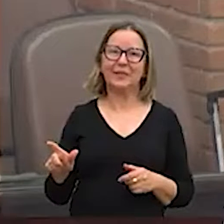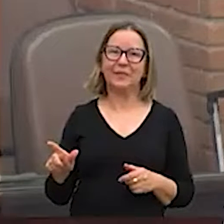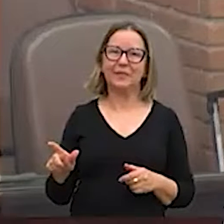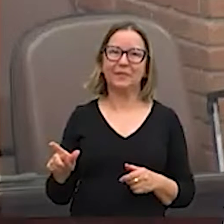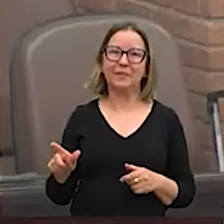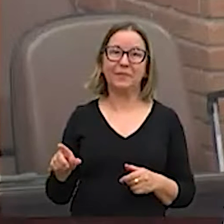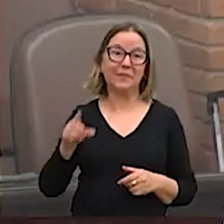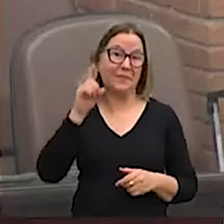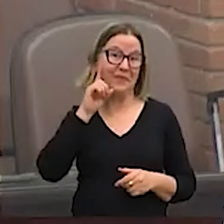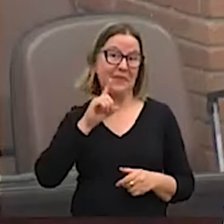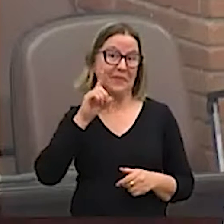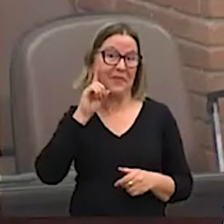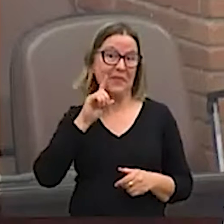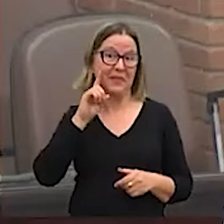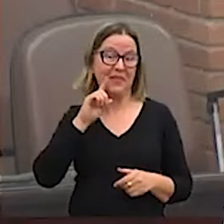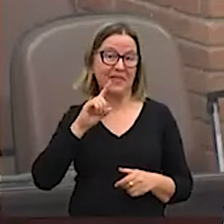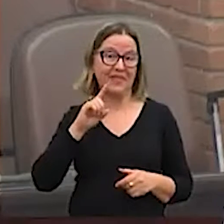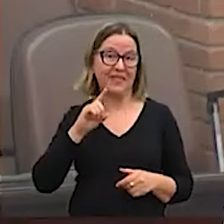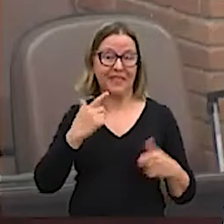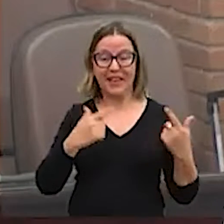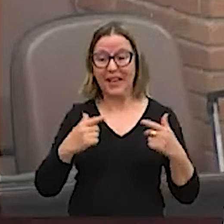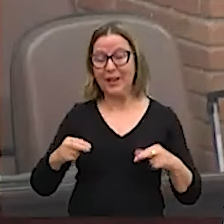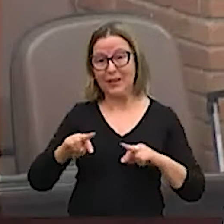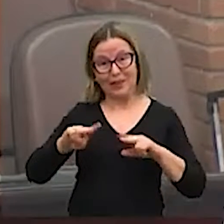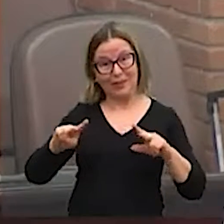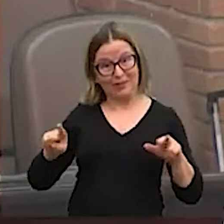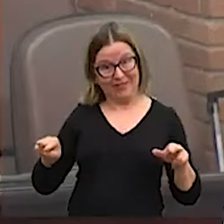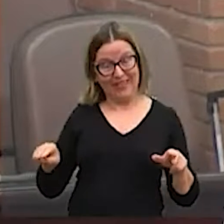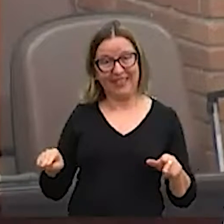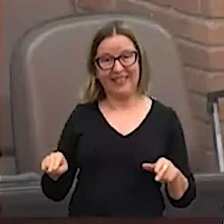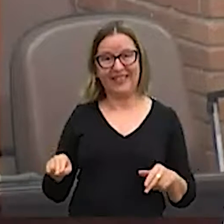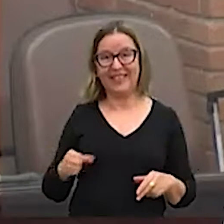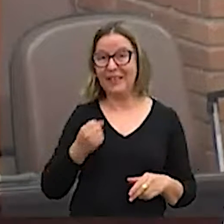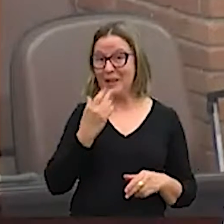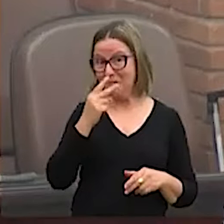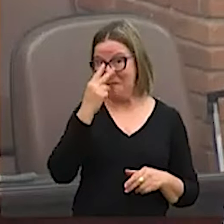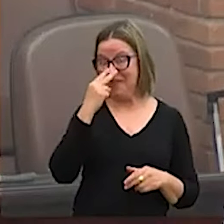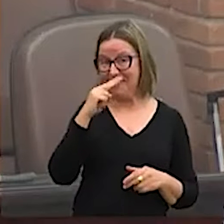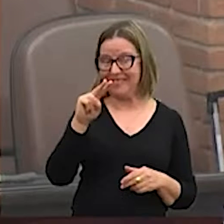dos Estados Unidos, de outros locais. É bom a gente estar vendo os irmãos.